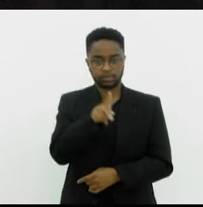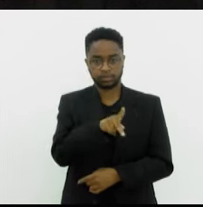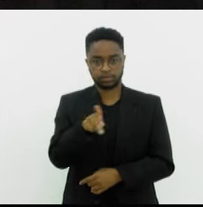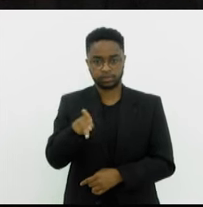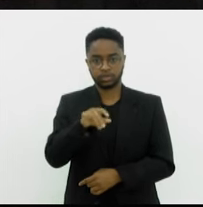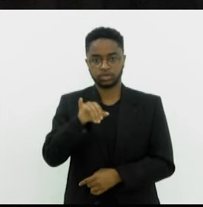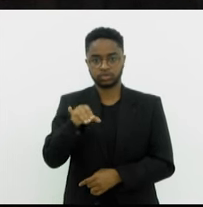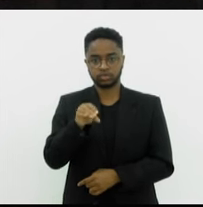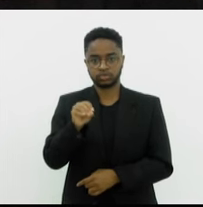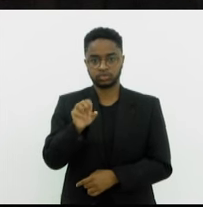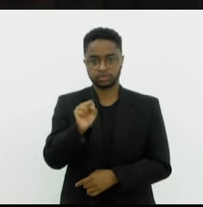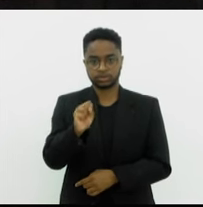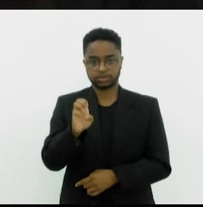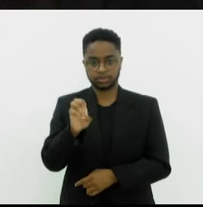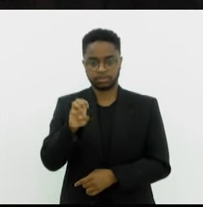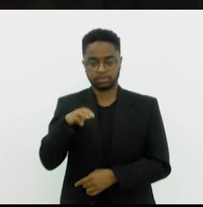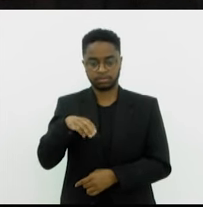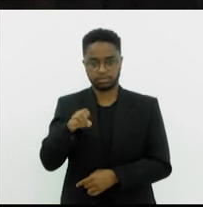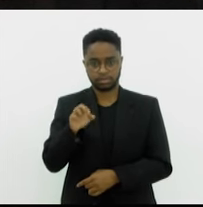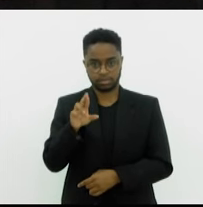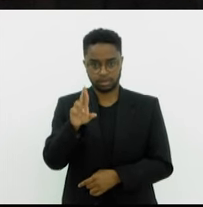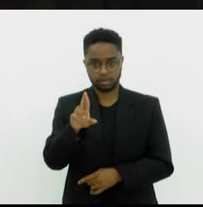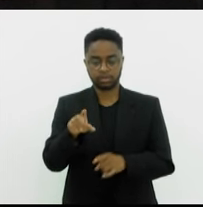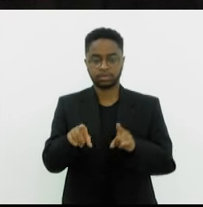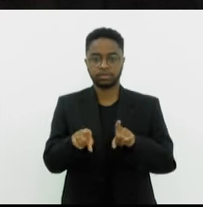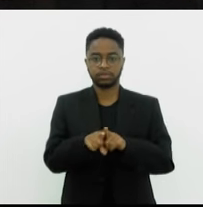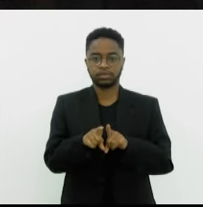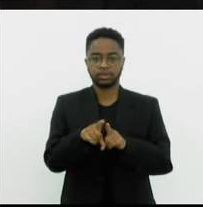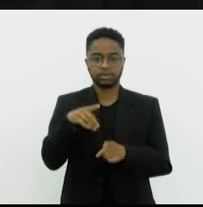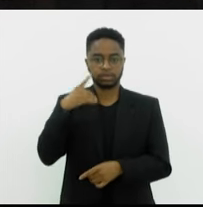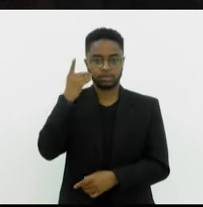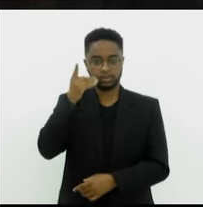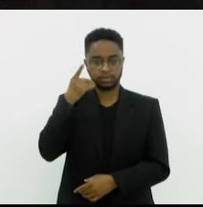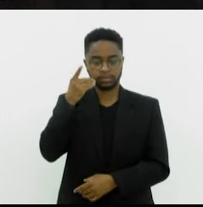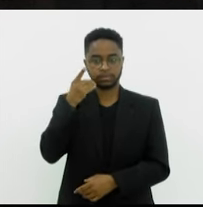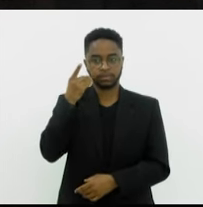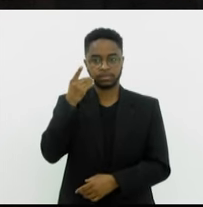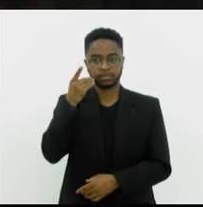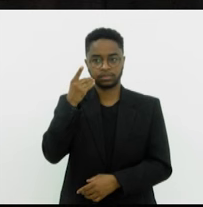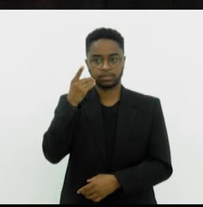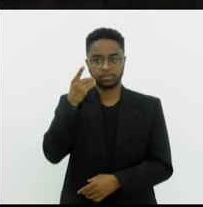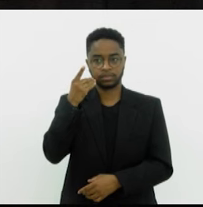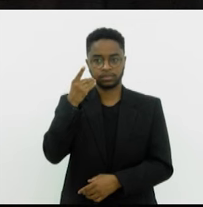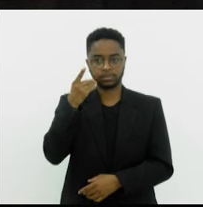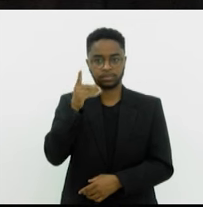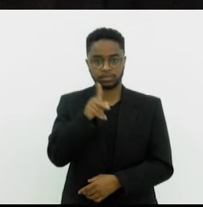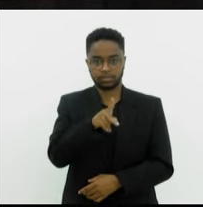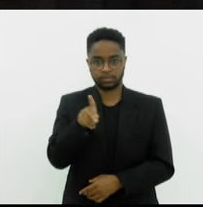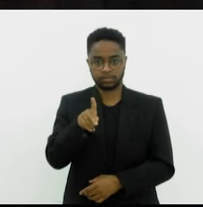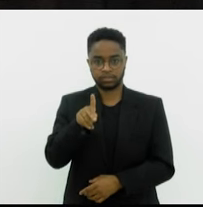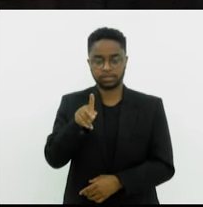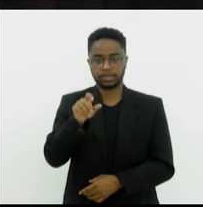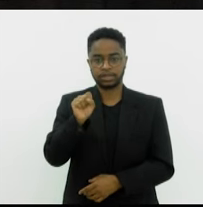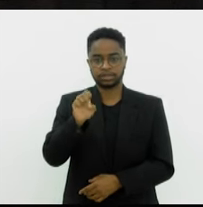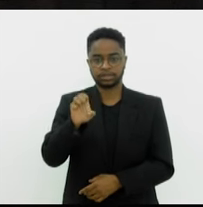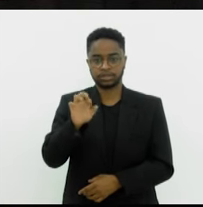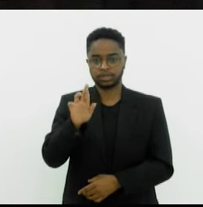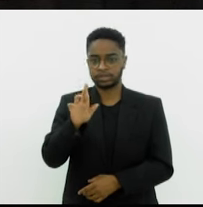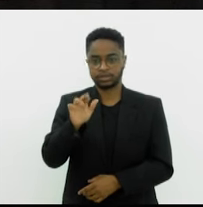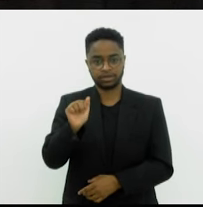professor Josemar, o deputado professor Flávio Serafini